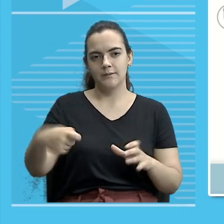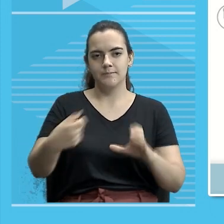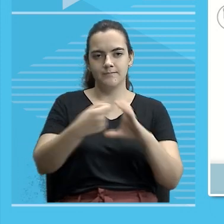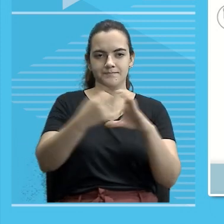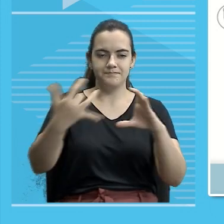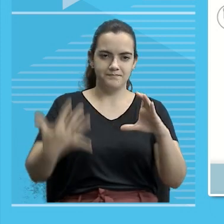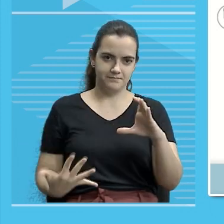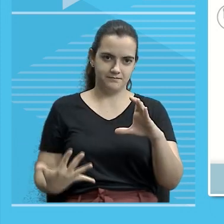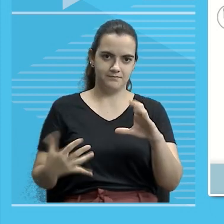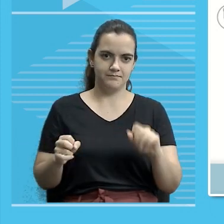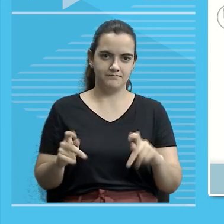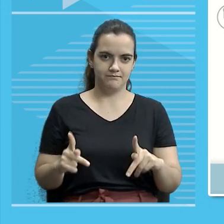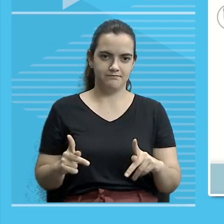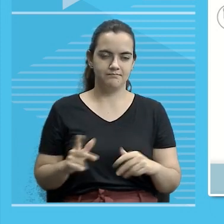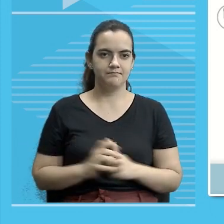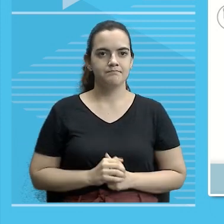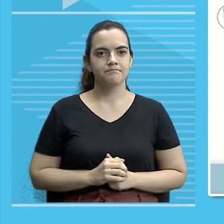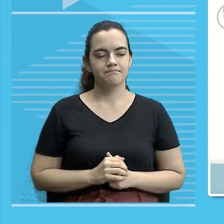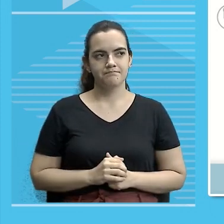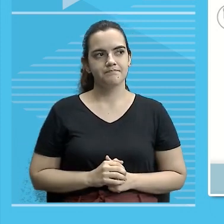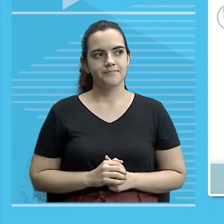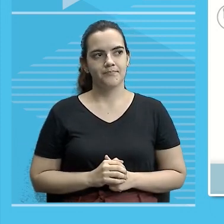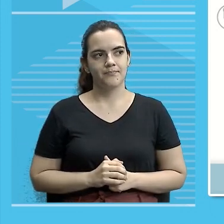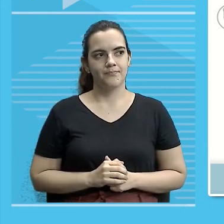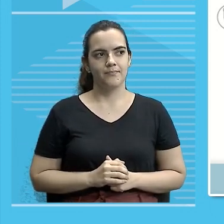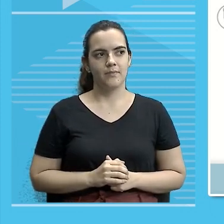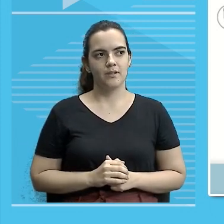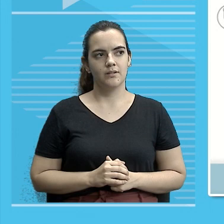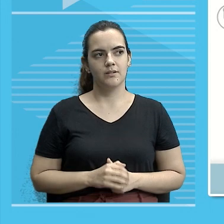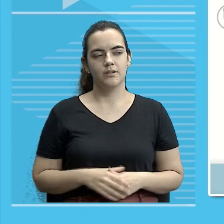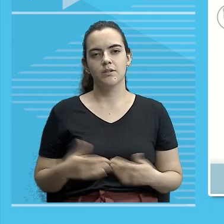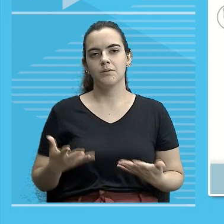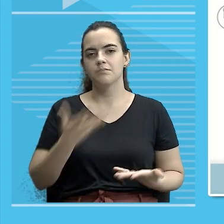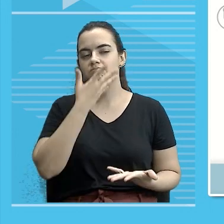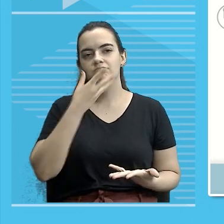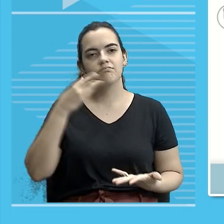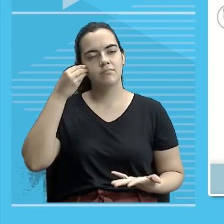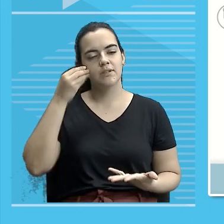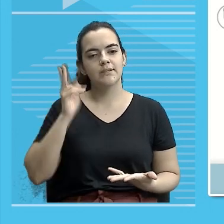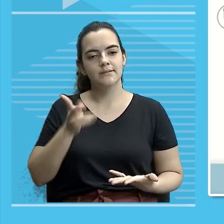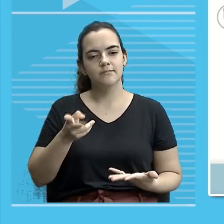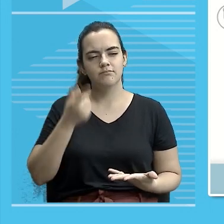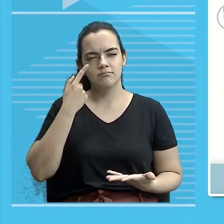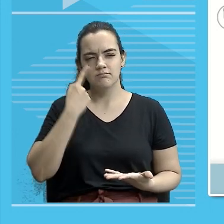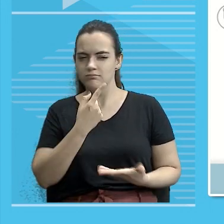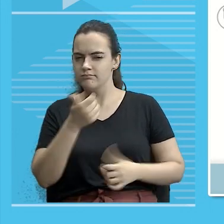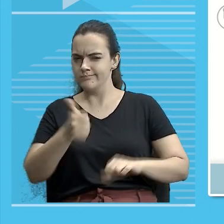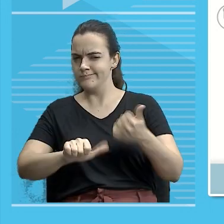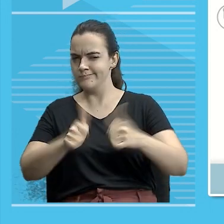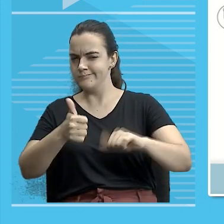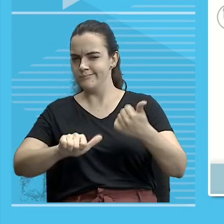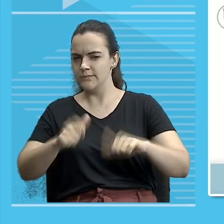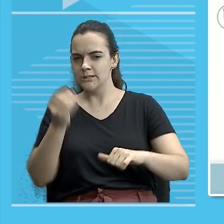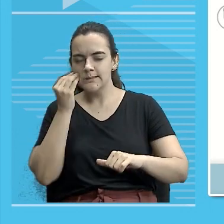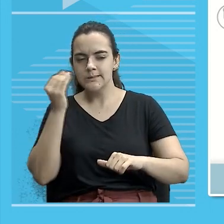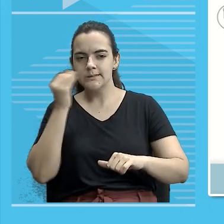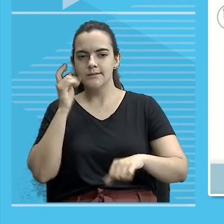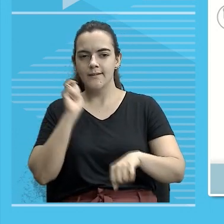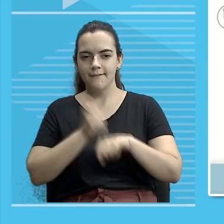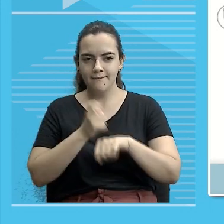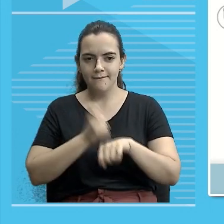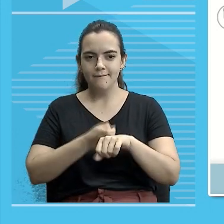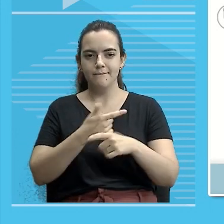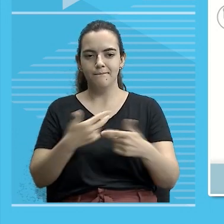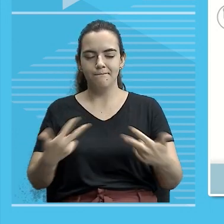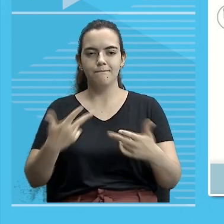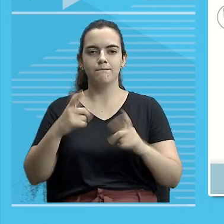bom mesma coisa tá meus amores então qualidade está associada essas características qualidade está